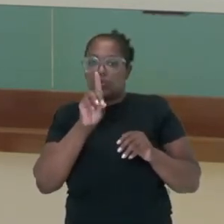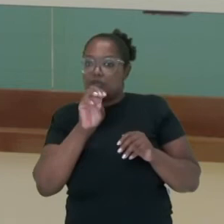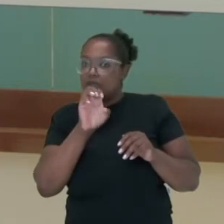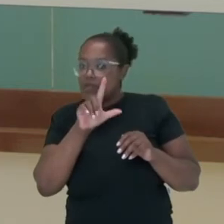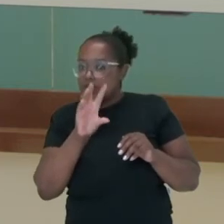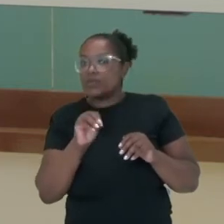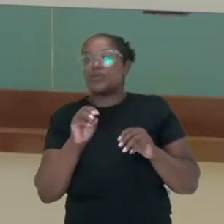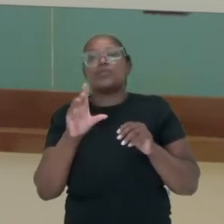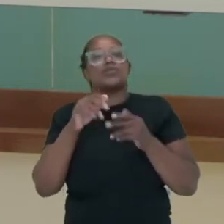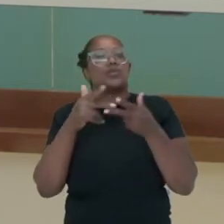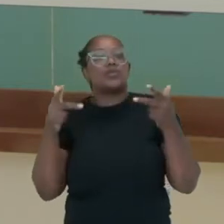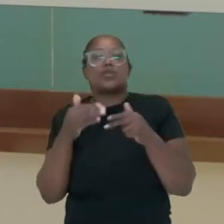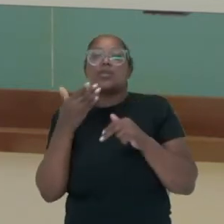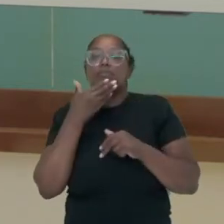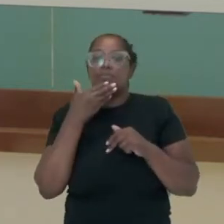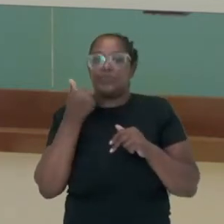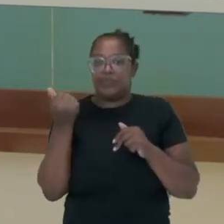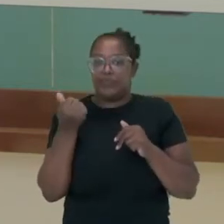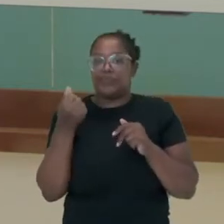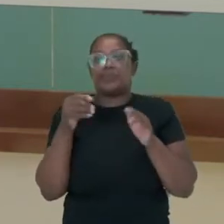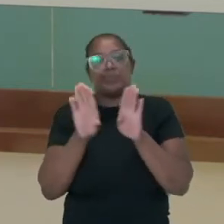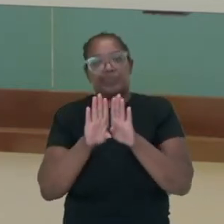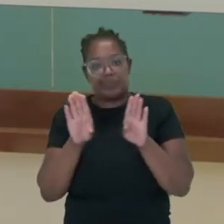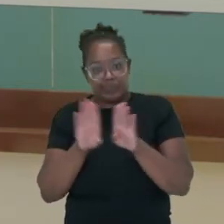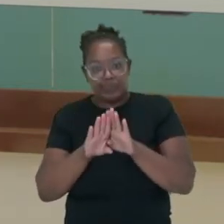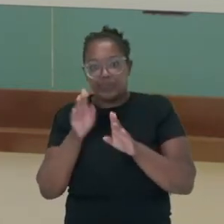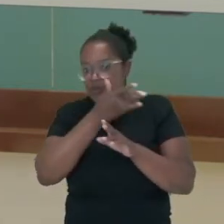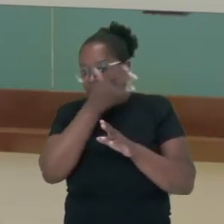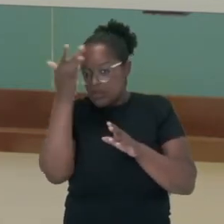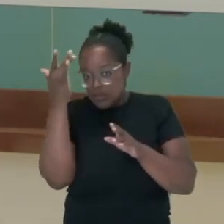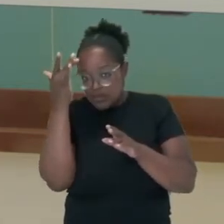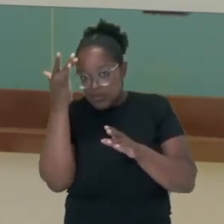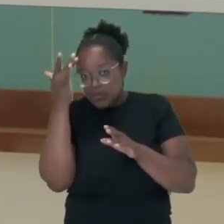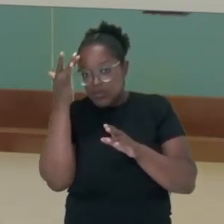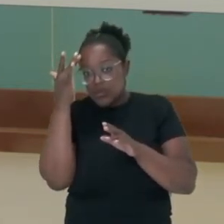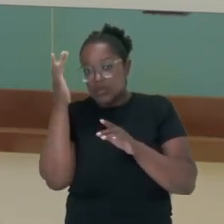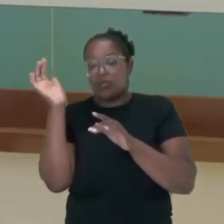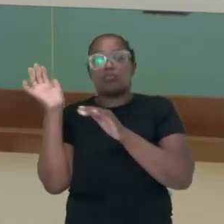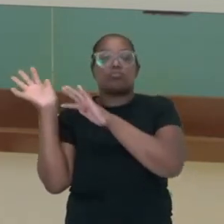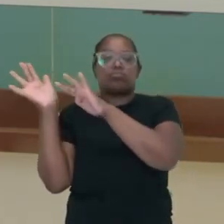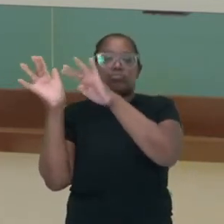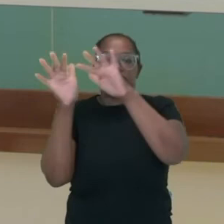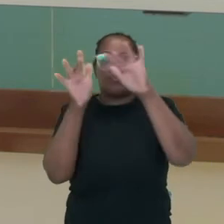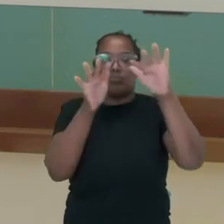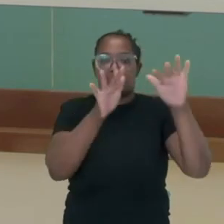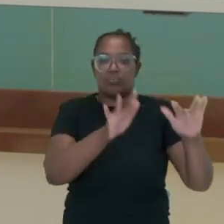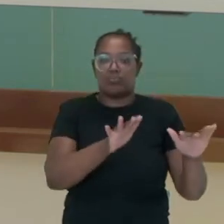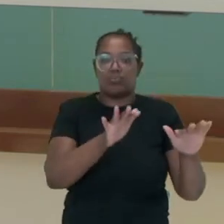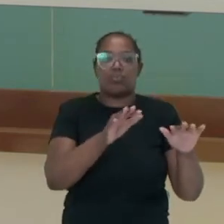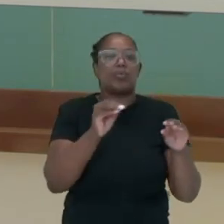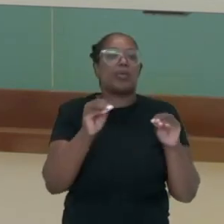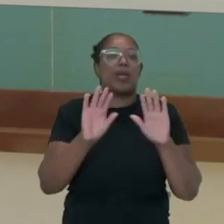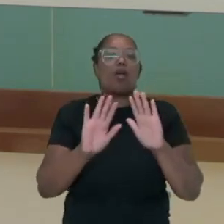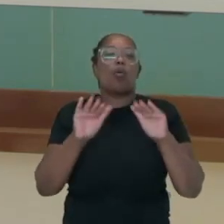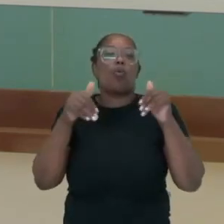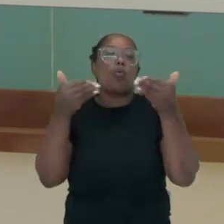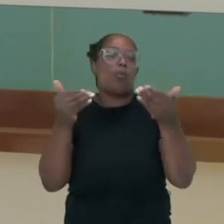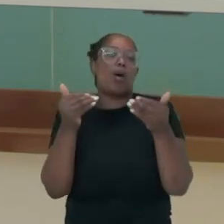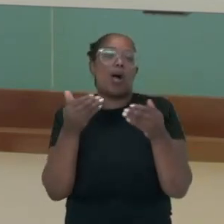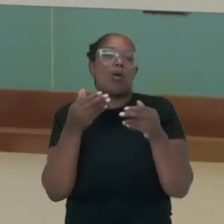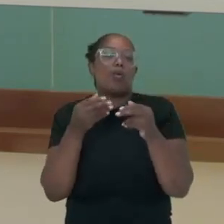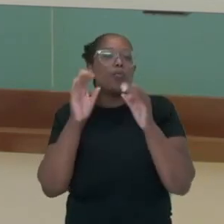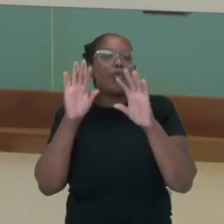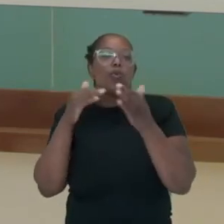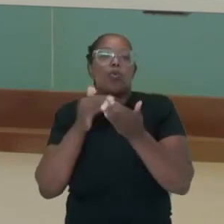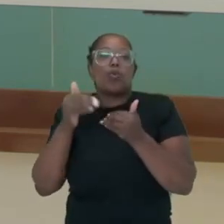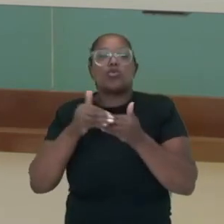que, claro, destacaria aqueles que ainda estariam na defesa ou na dúvida de qual modelo ou continuar